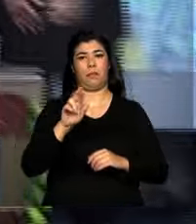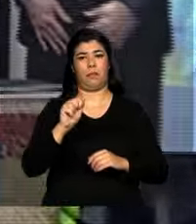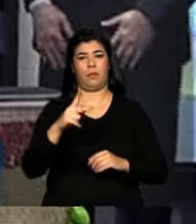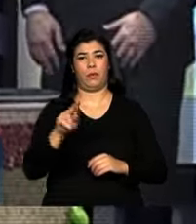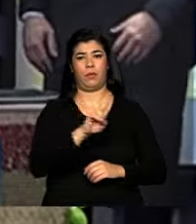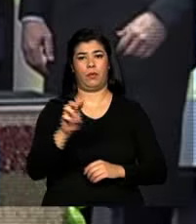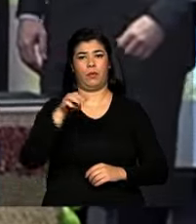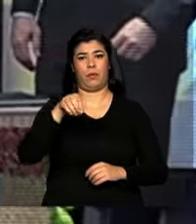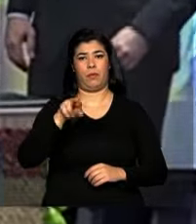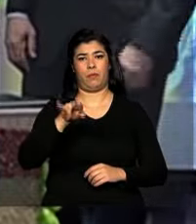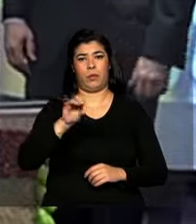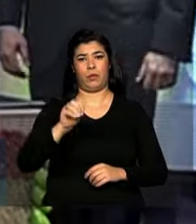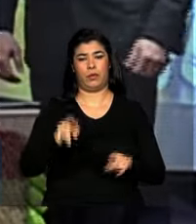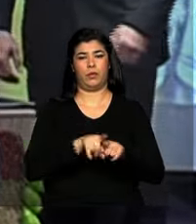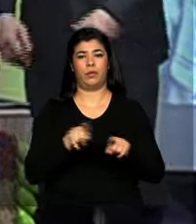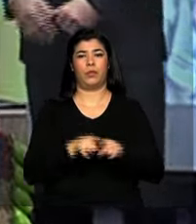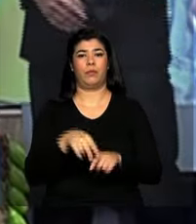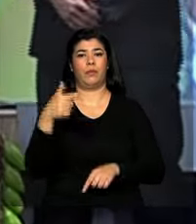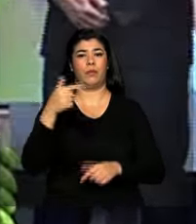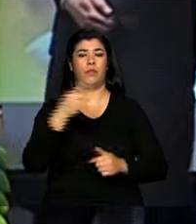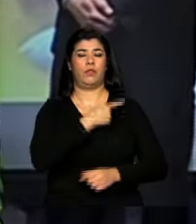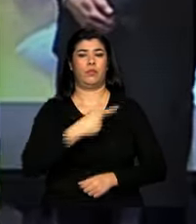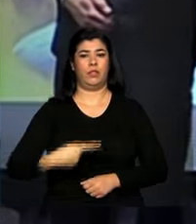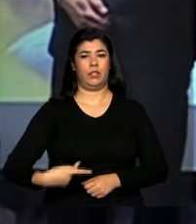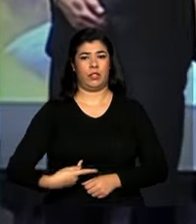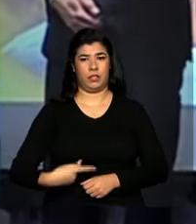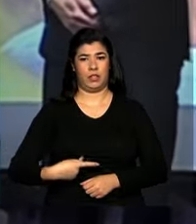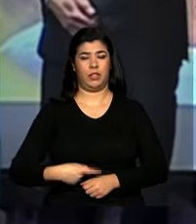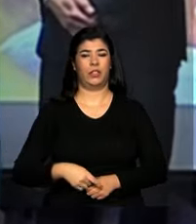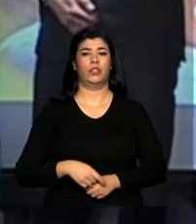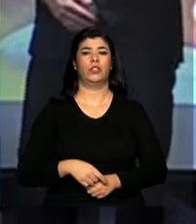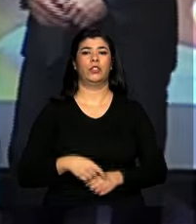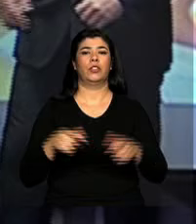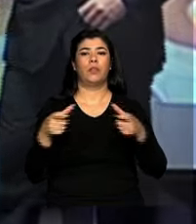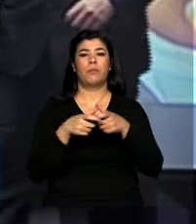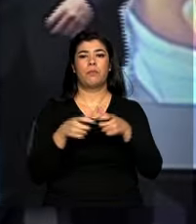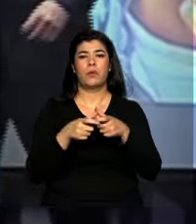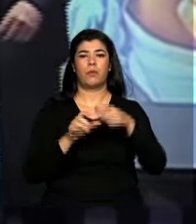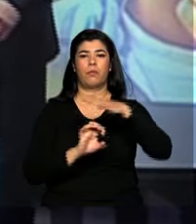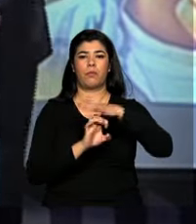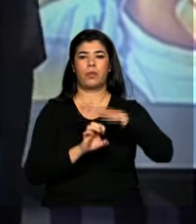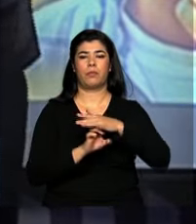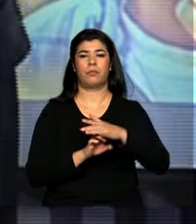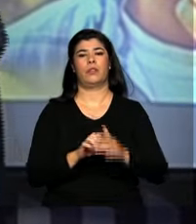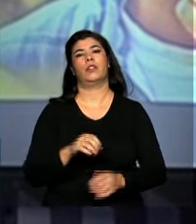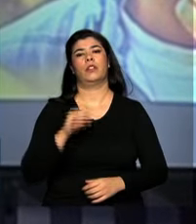o vice-presidente de Agronegócios e Micro e Pequenas Empresas Banco do Brasil, senhor Osmar Dias.